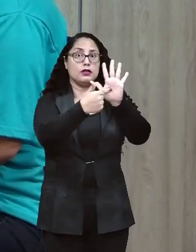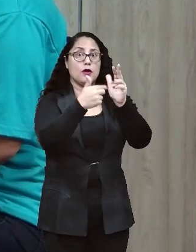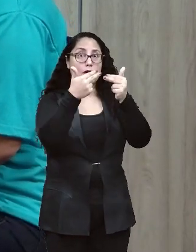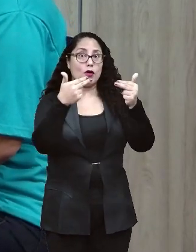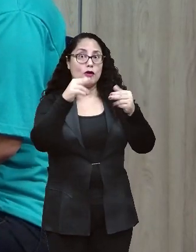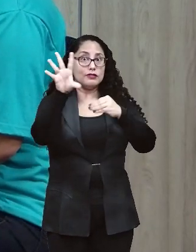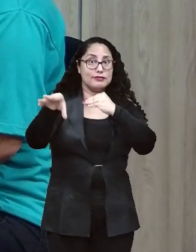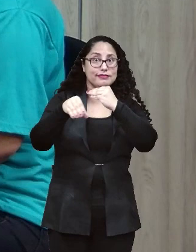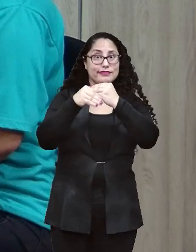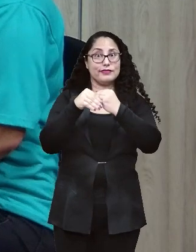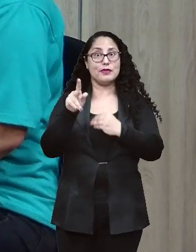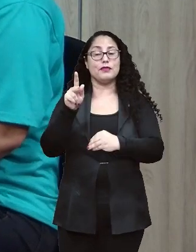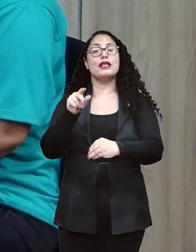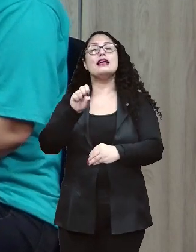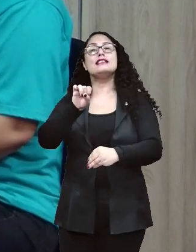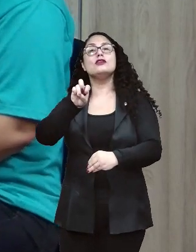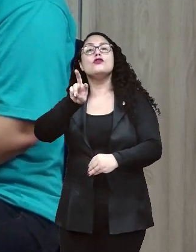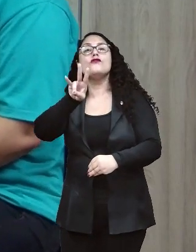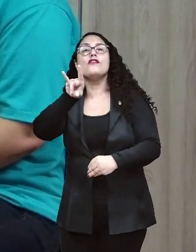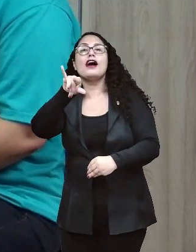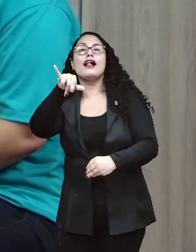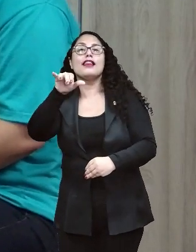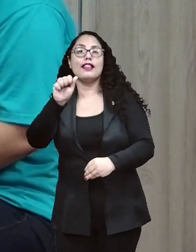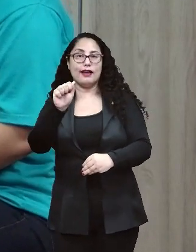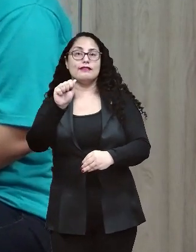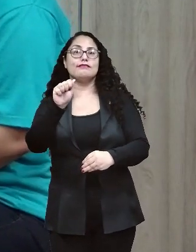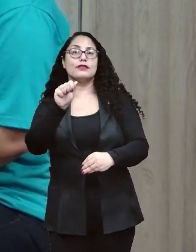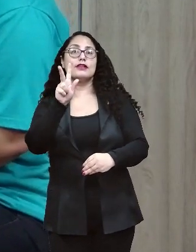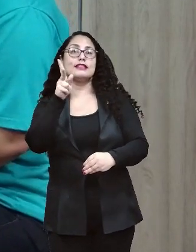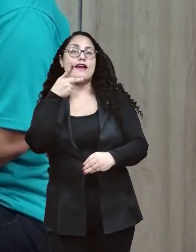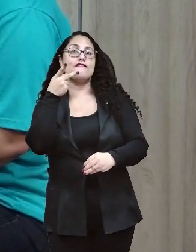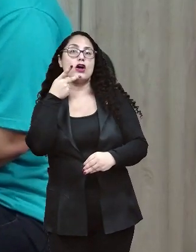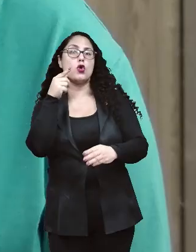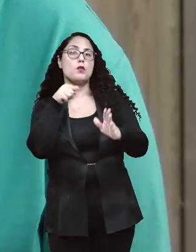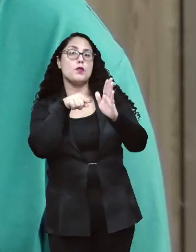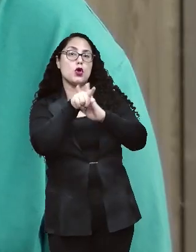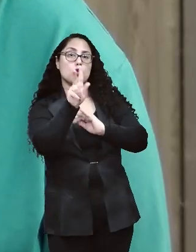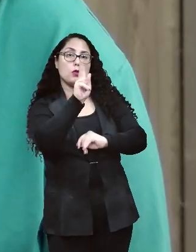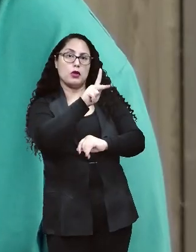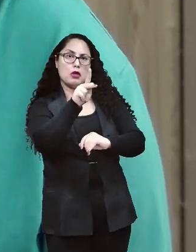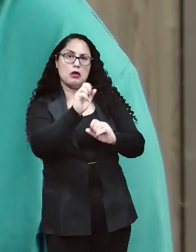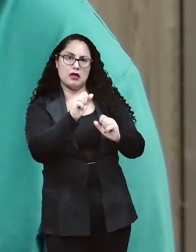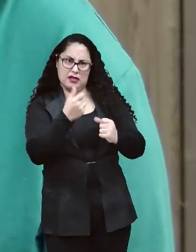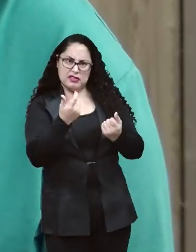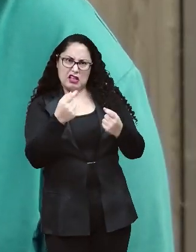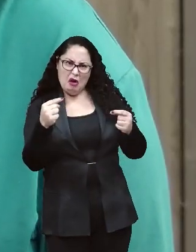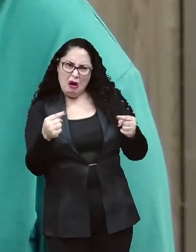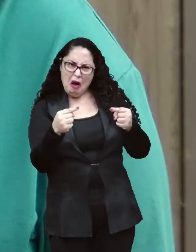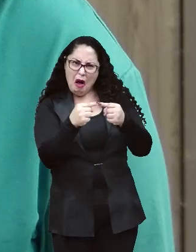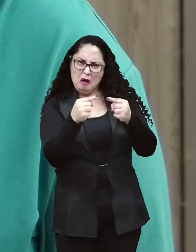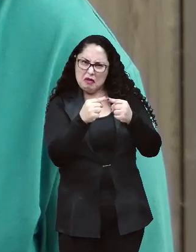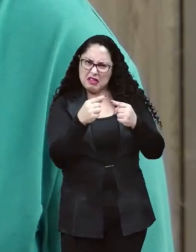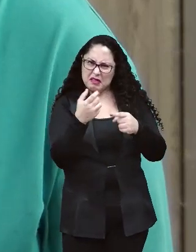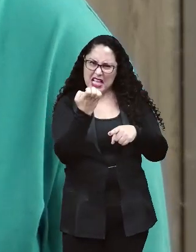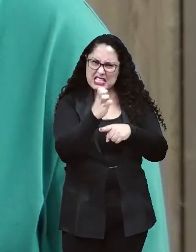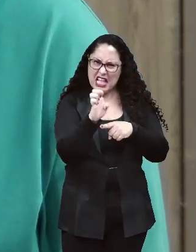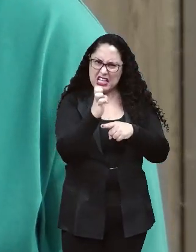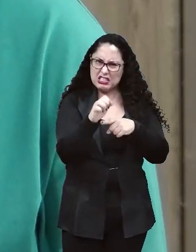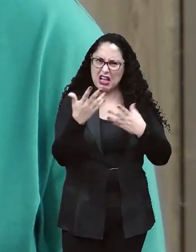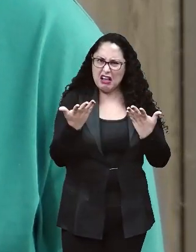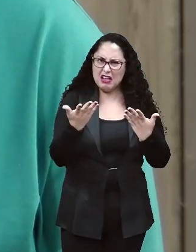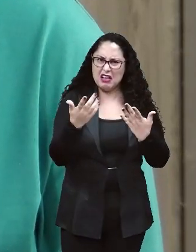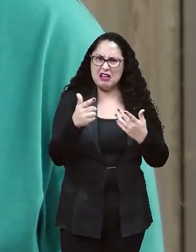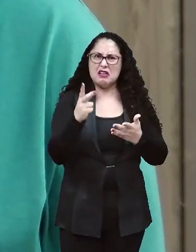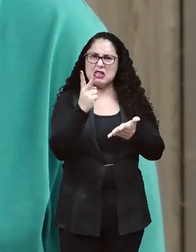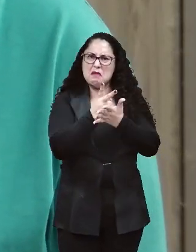coisa que você falou, Silvana, quando você disse que perguntou ao professor se você servia para ser estagiária, né?